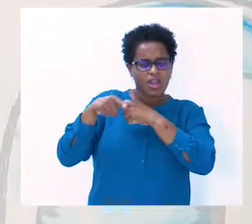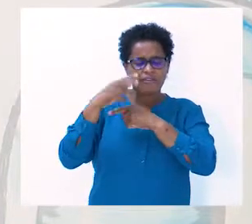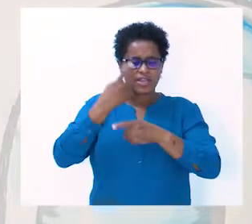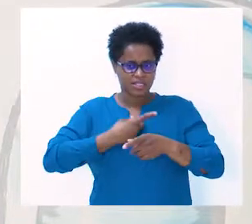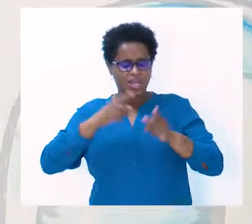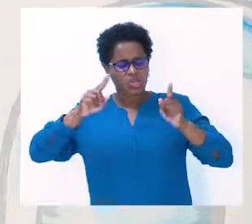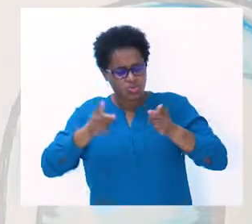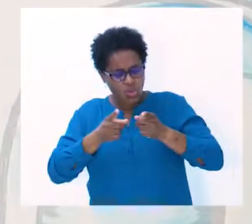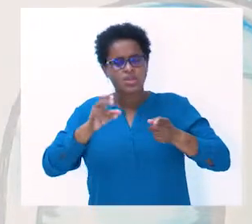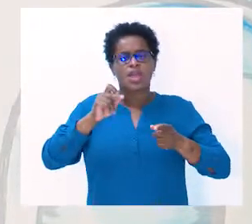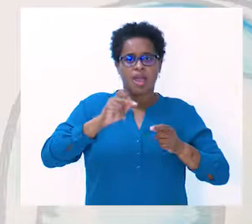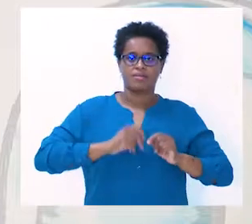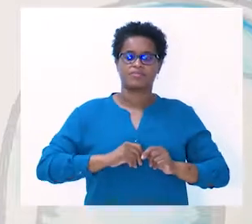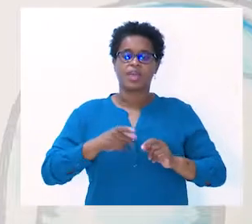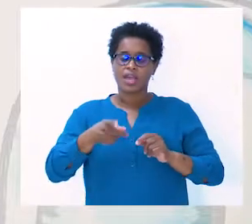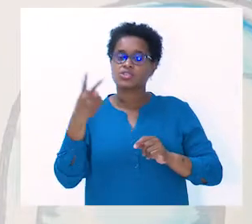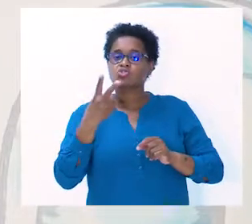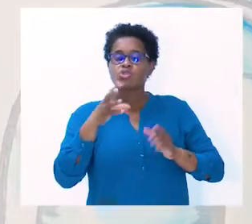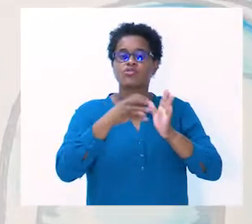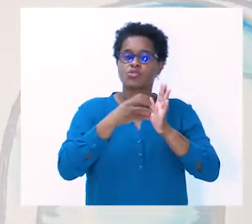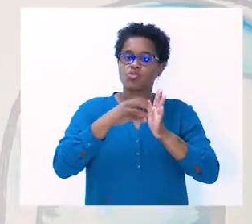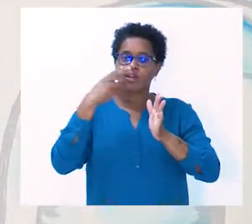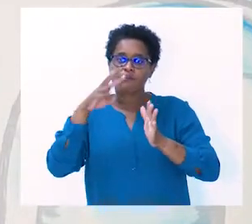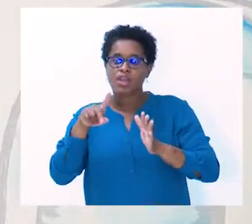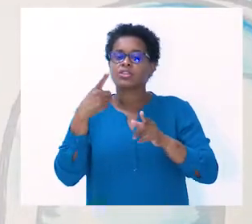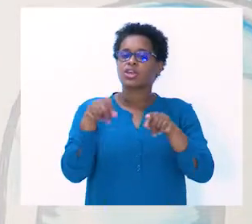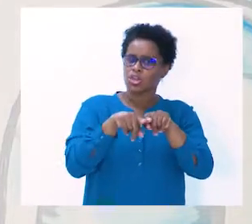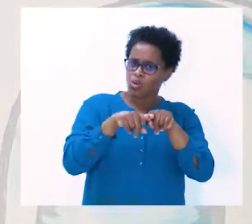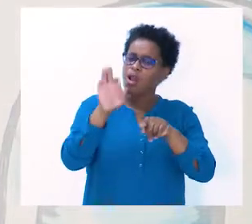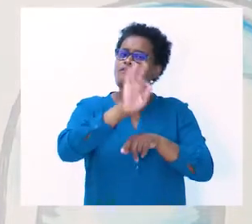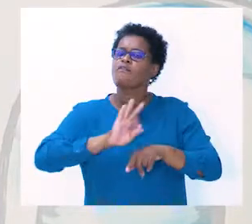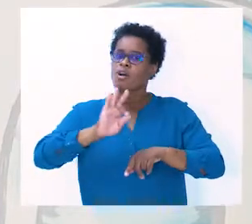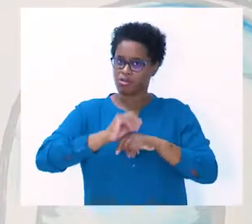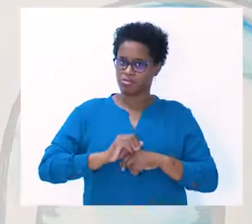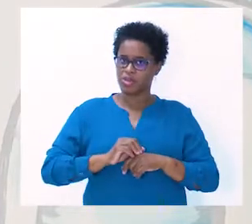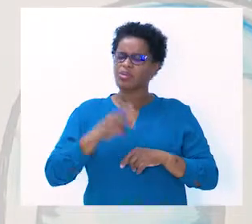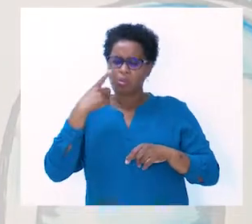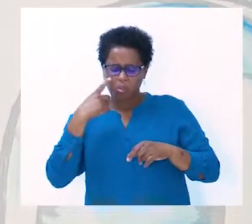Redução de A. Então essas duas figuras, reparem que têm a mesma